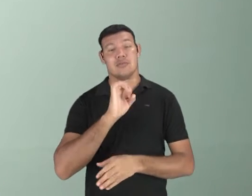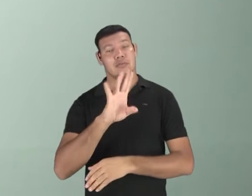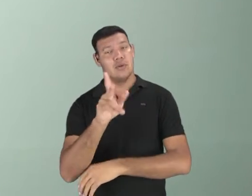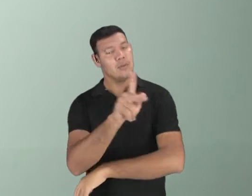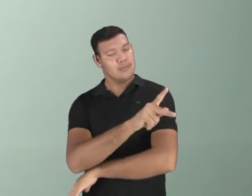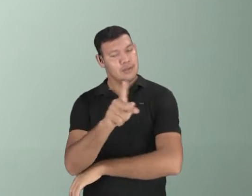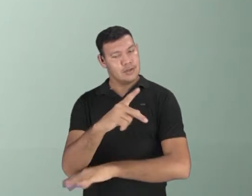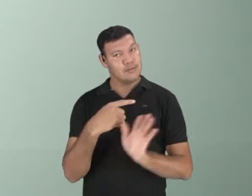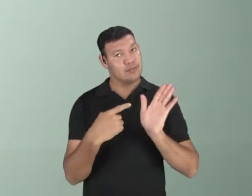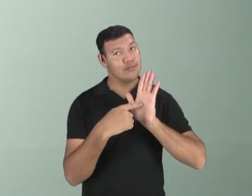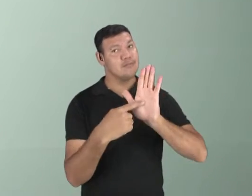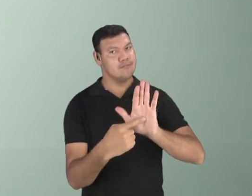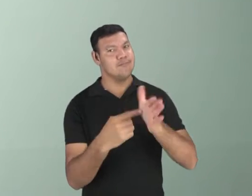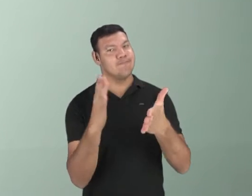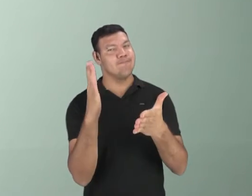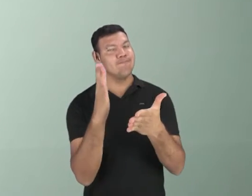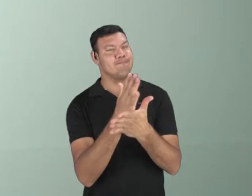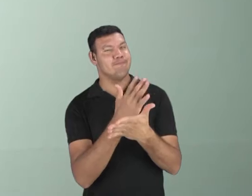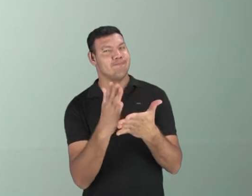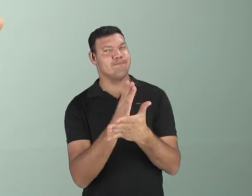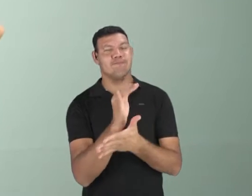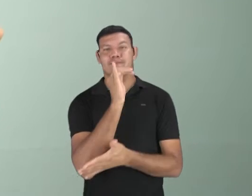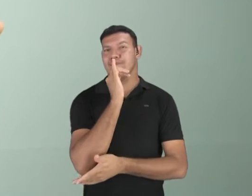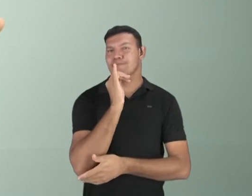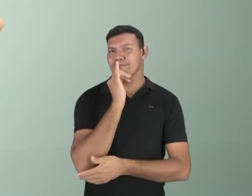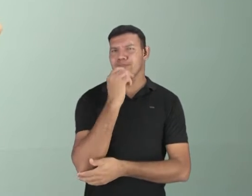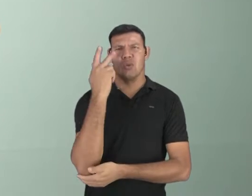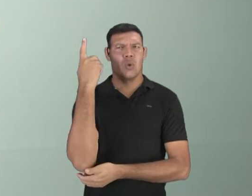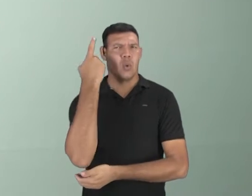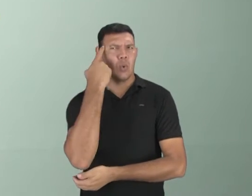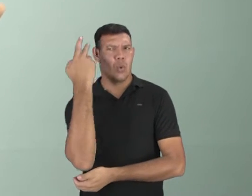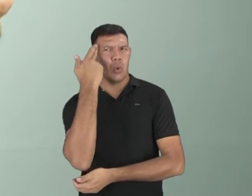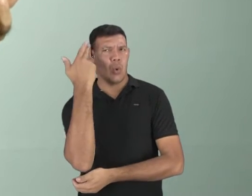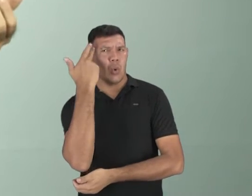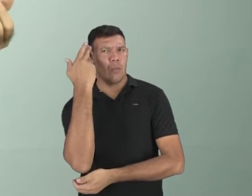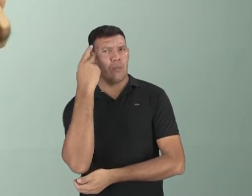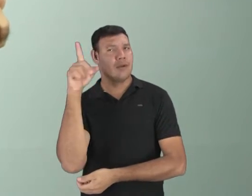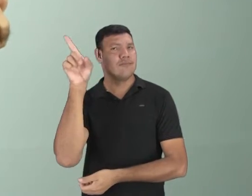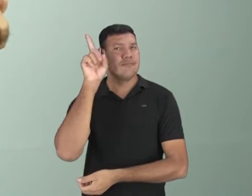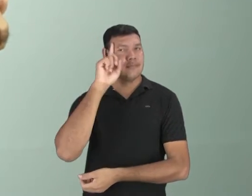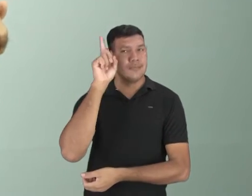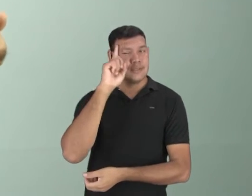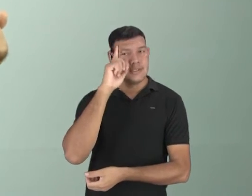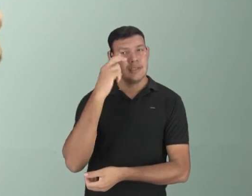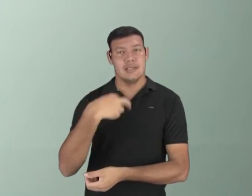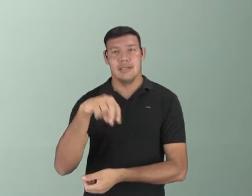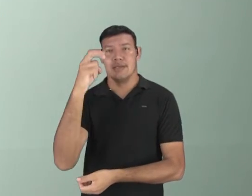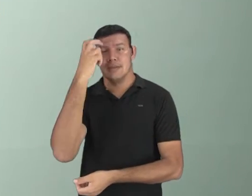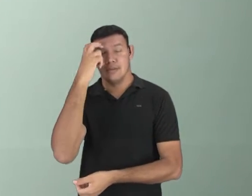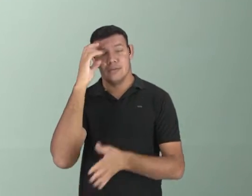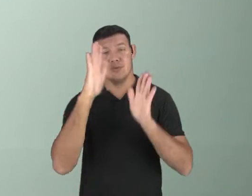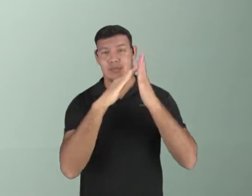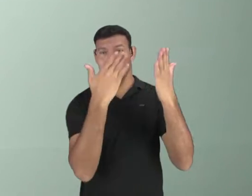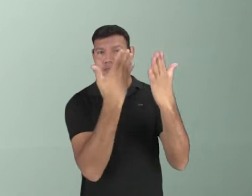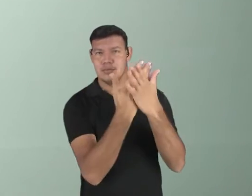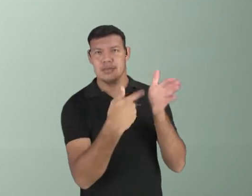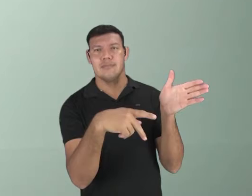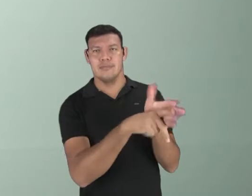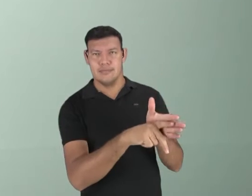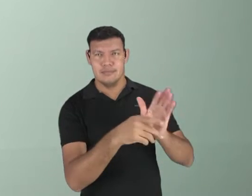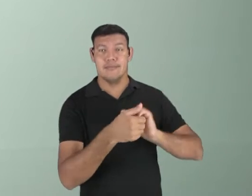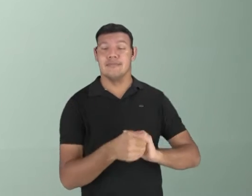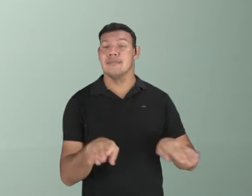trazer para nós exemplos mais comuns ao nosso dia a dia e a nossa cultura escolar. São